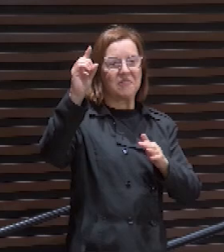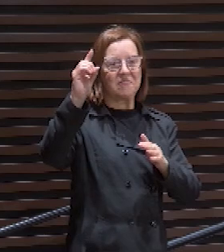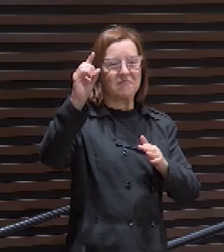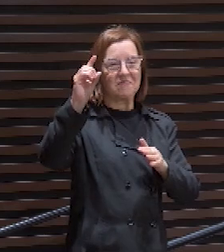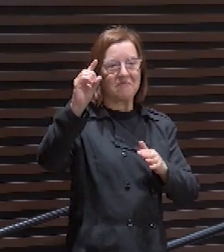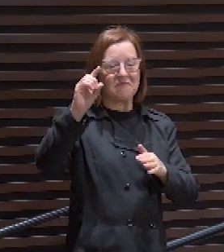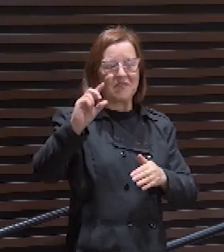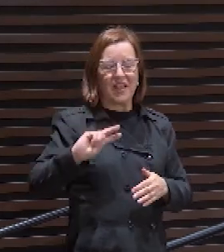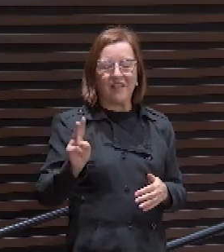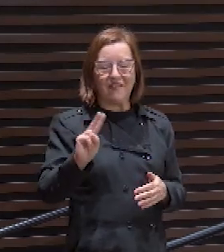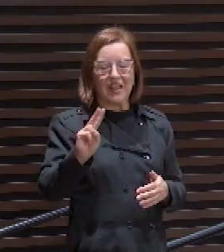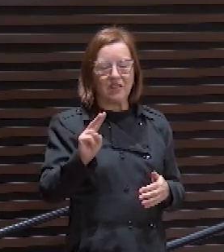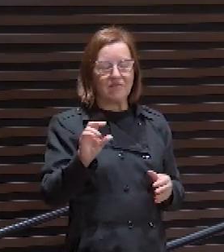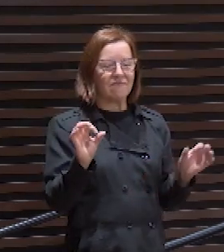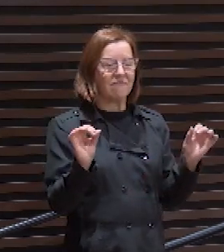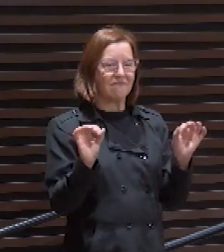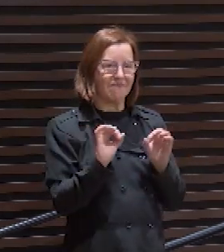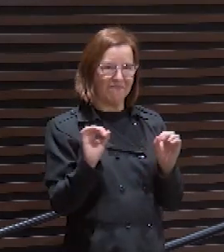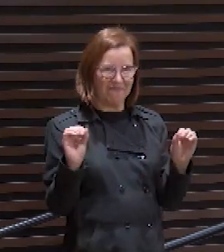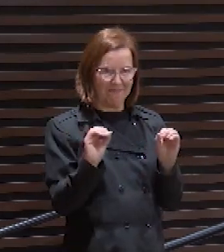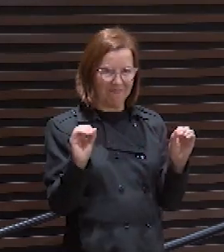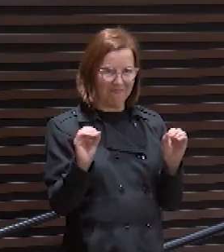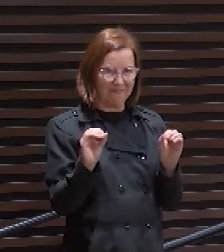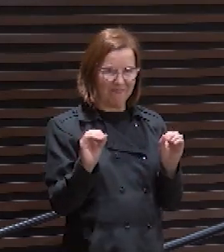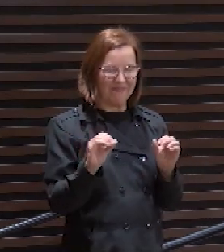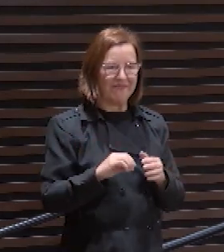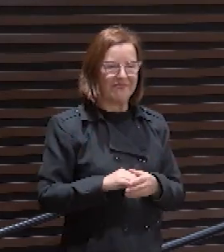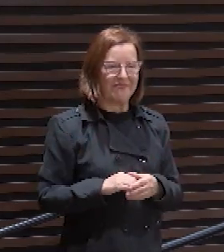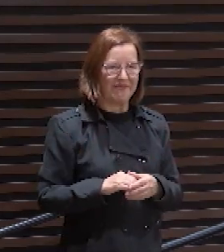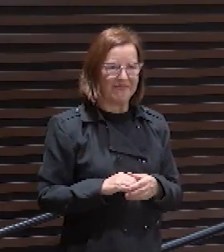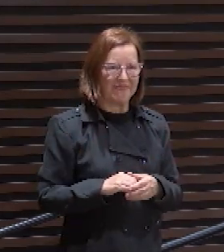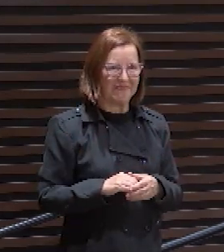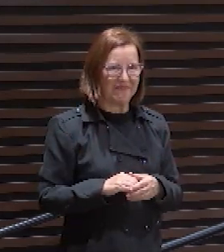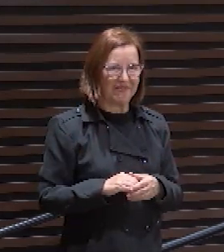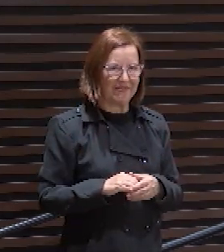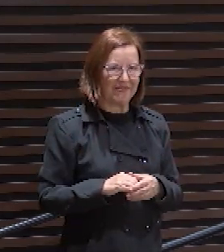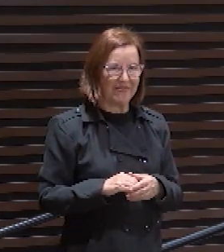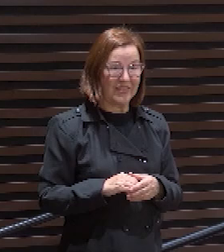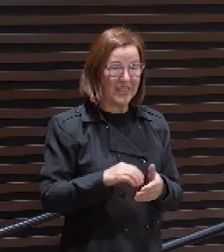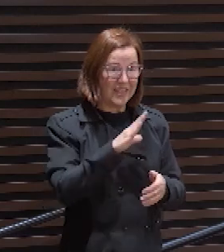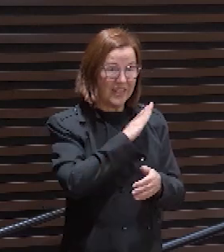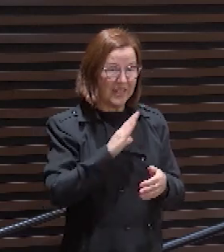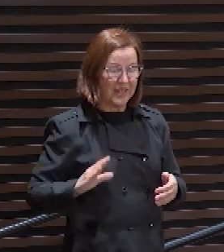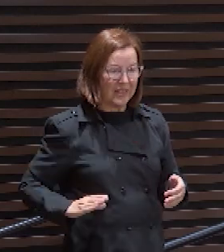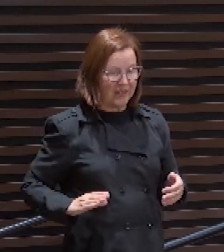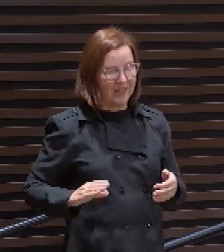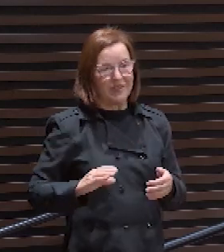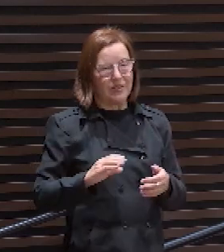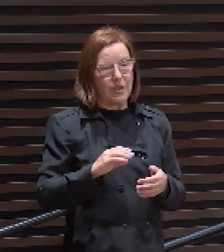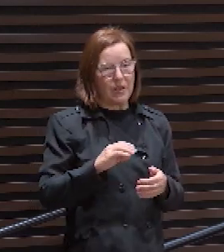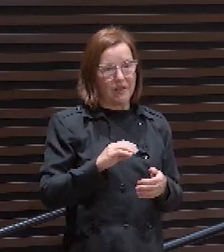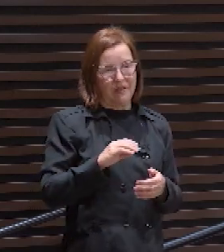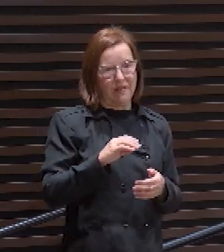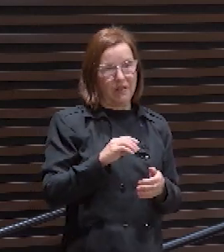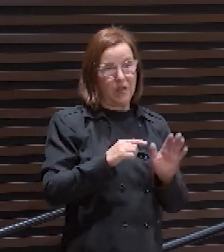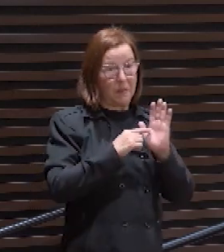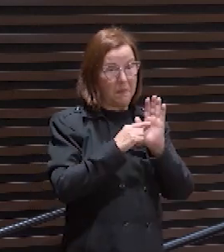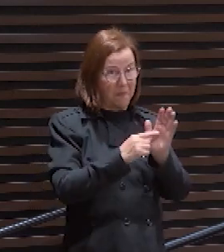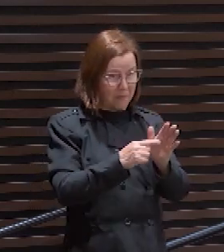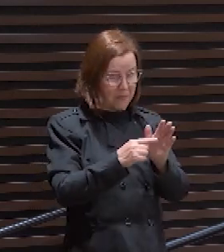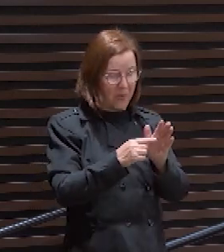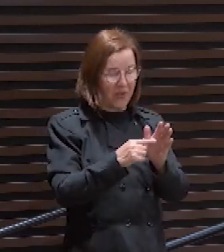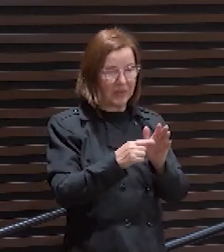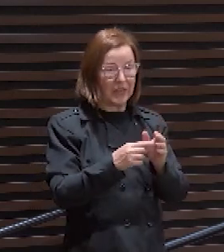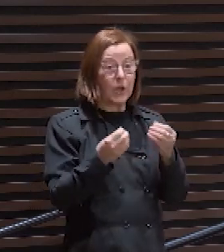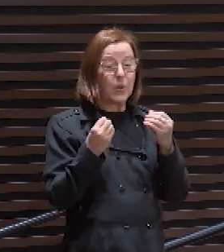nada. E aqui Cristo ele mostra sobre como que se a gente faz uma análise sincera, os meios necessários para sermos salvos não cabe a